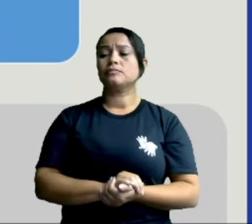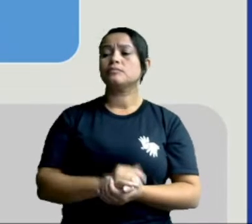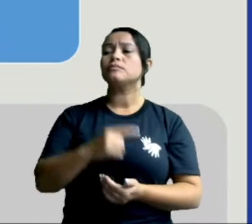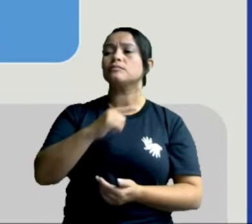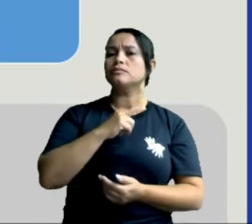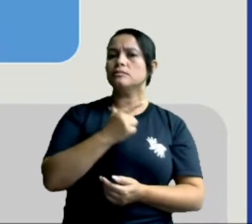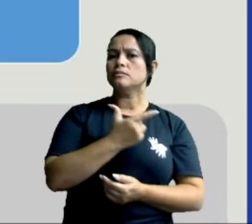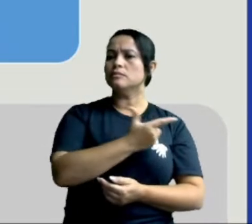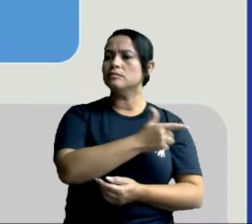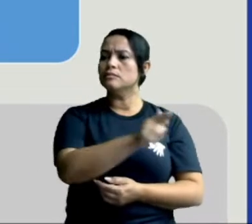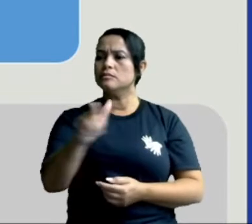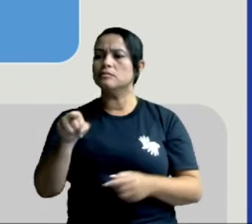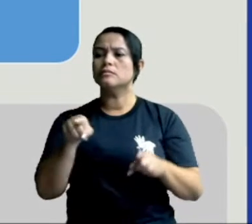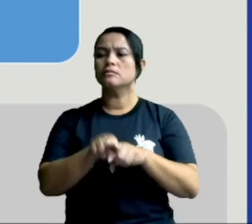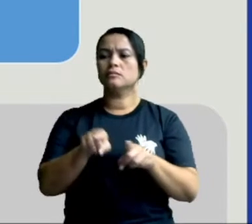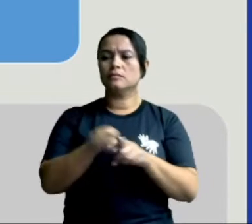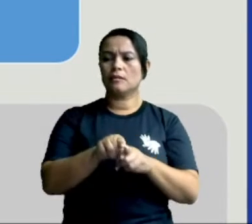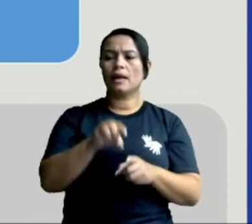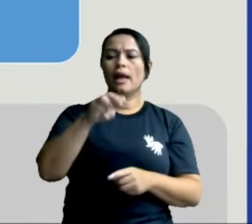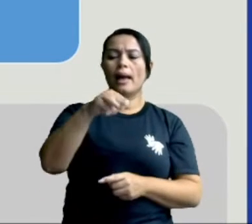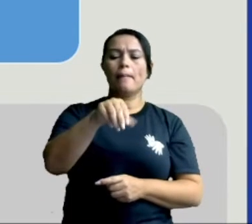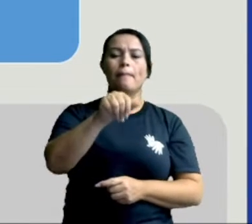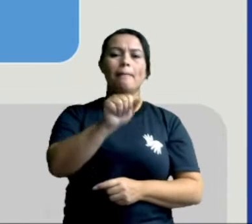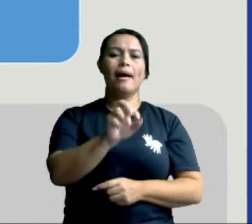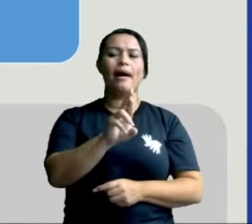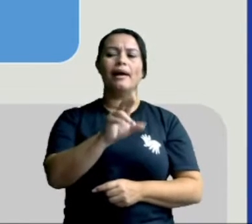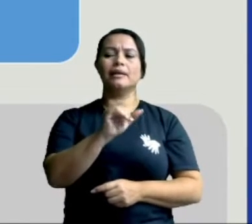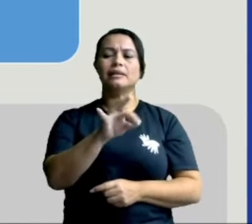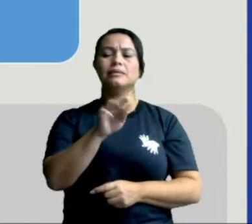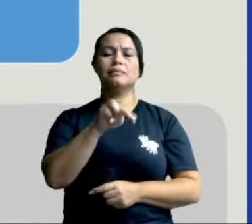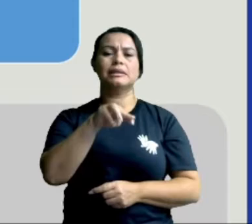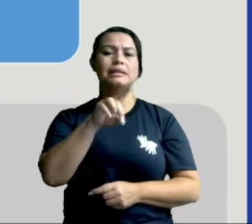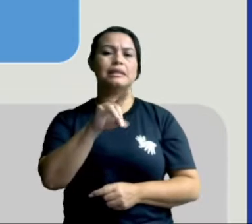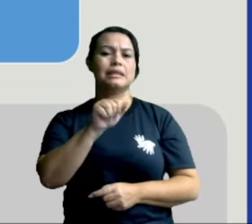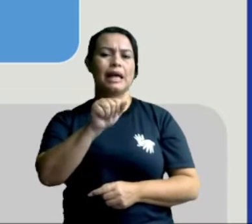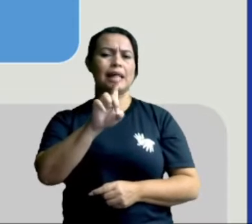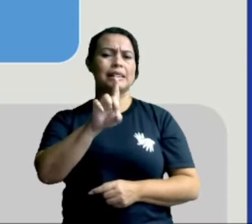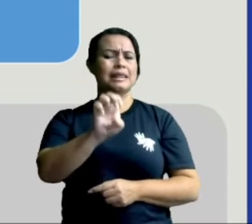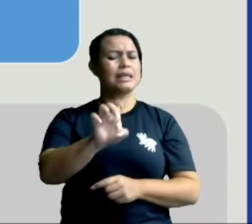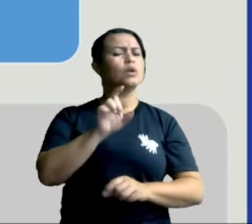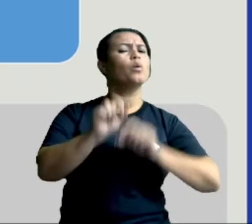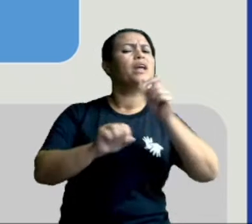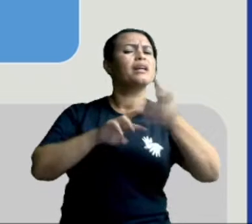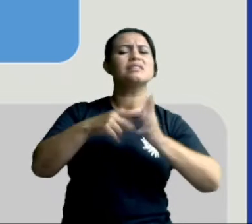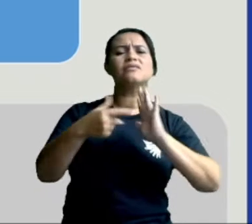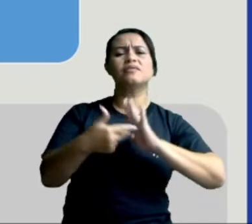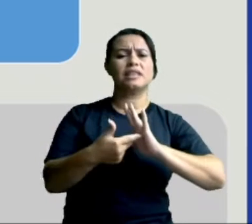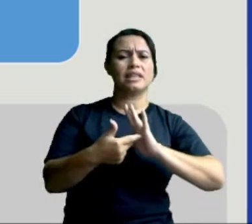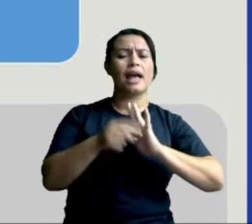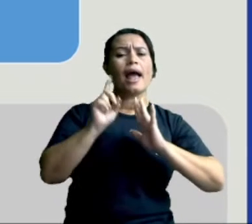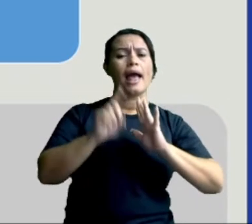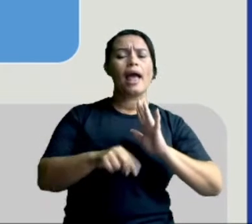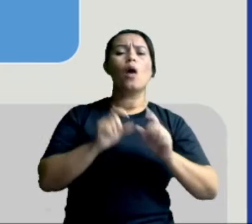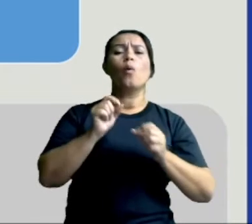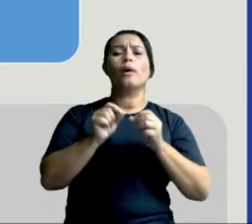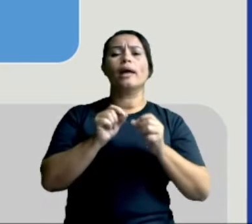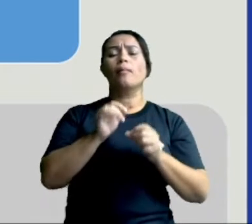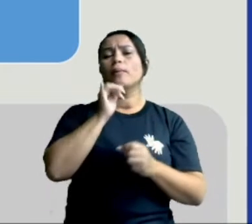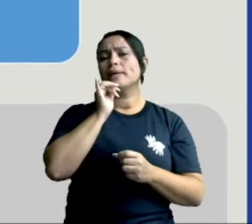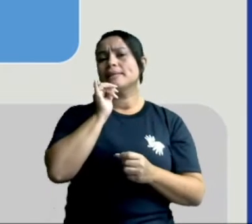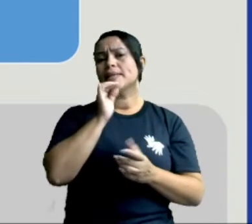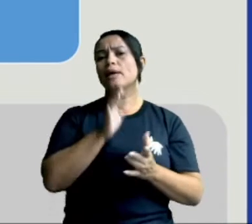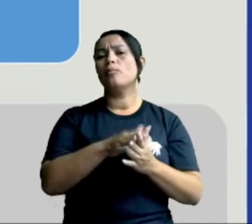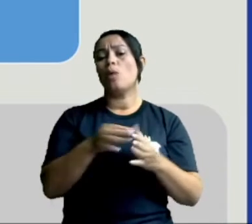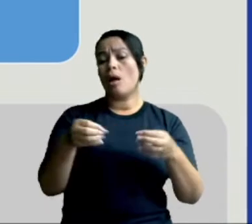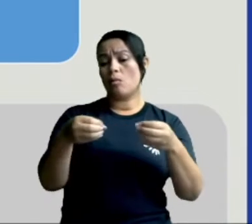outros fatores são maritimidade e o que é a maritimidade é aproximar